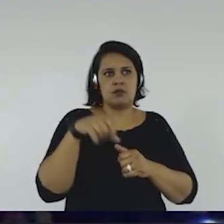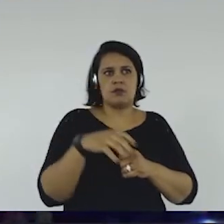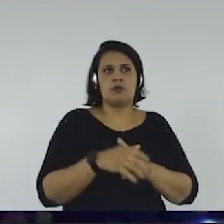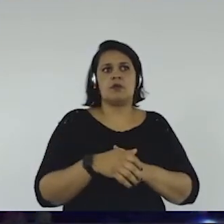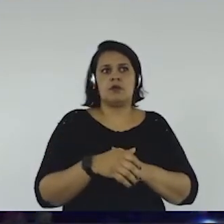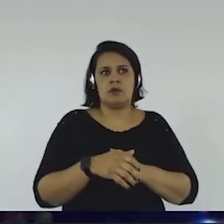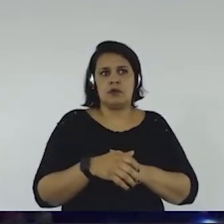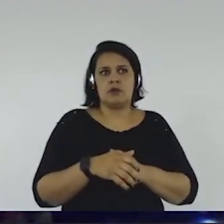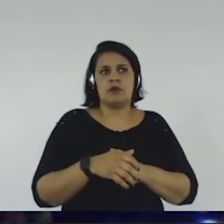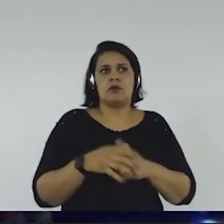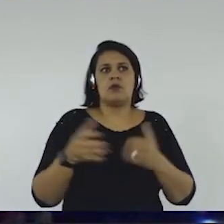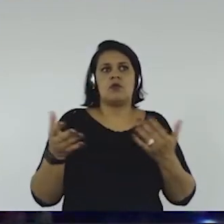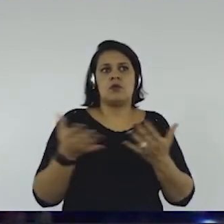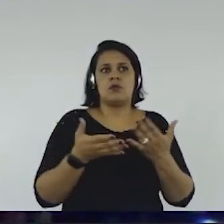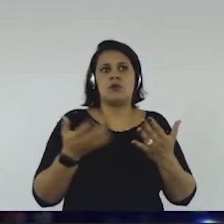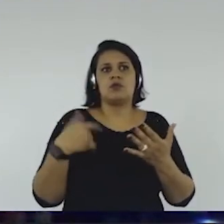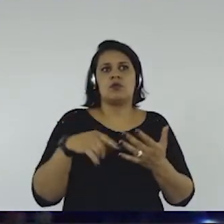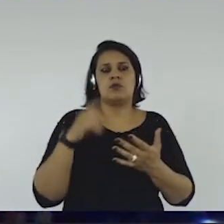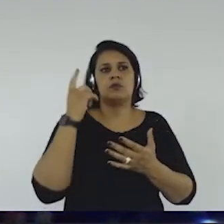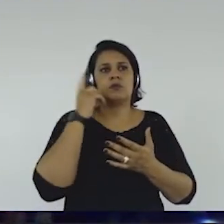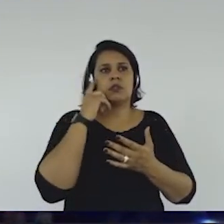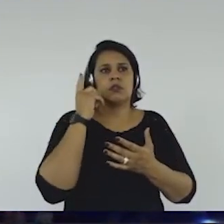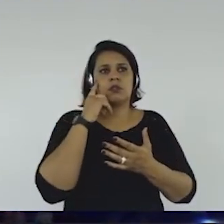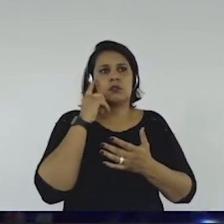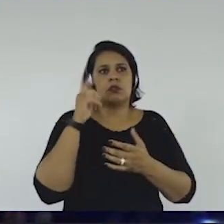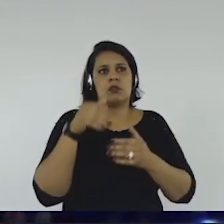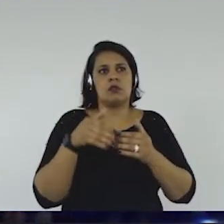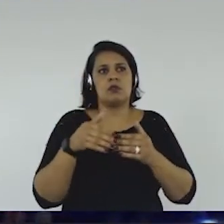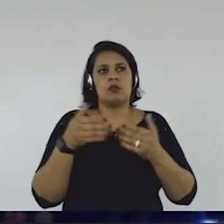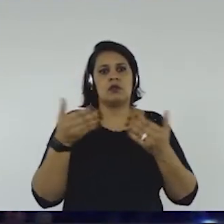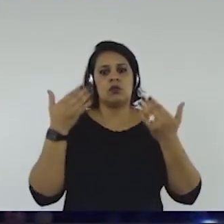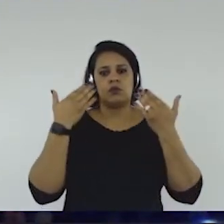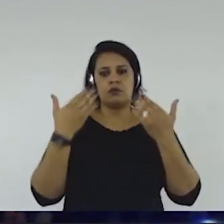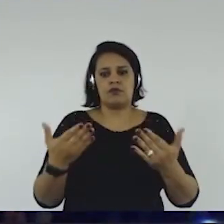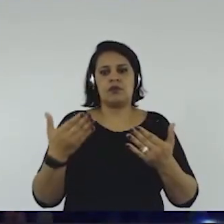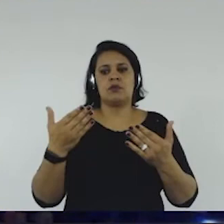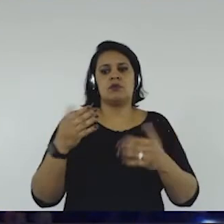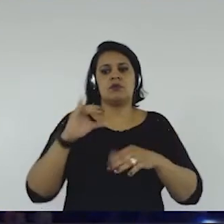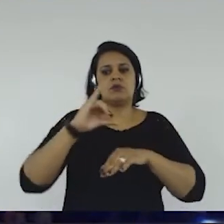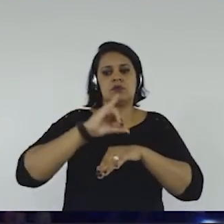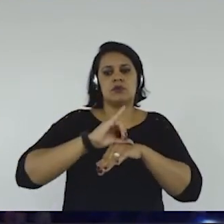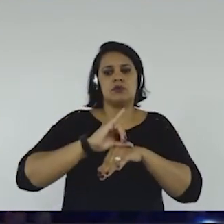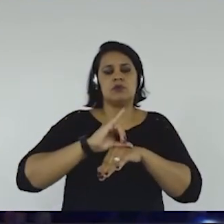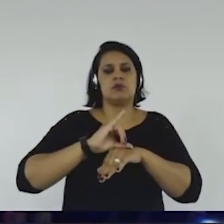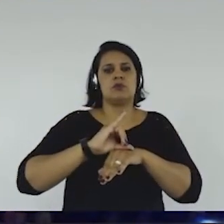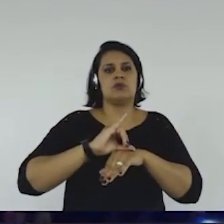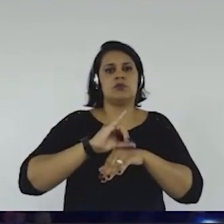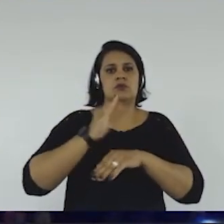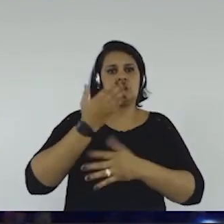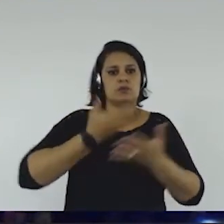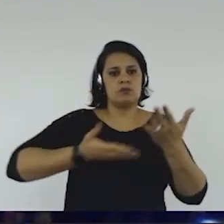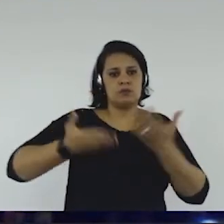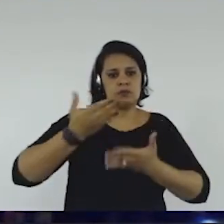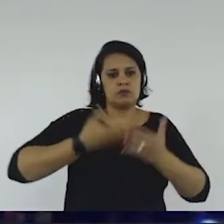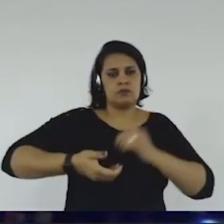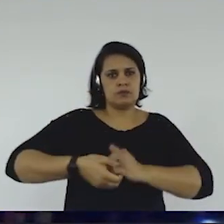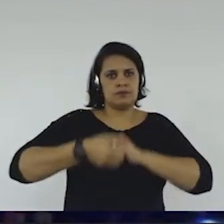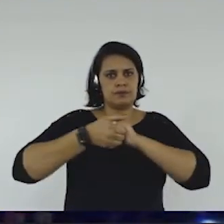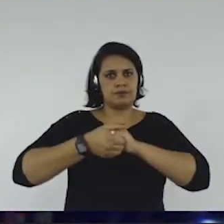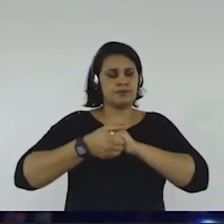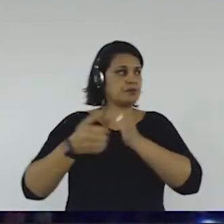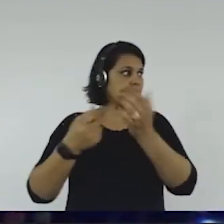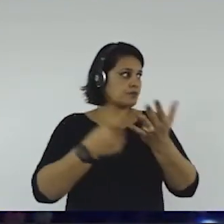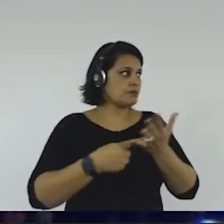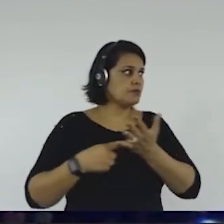hoje, nós que estamos à frente de centros de mediação e arbitragem, nós temos que pensar em alguma forma